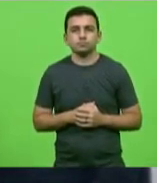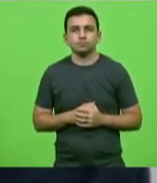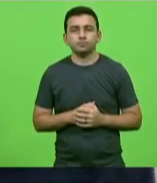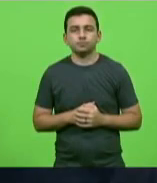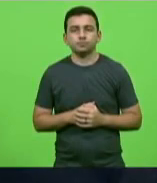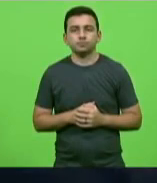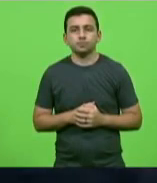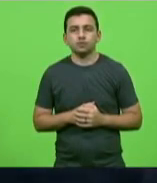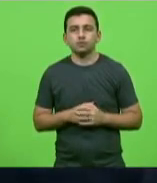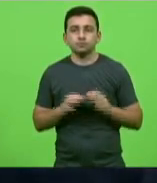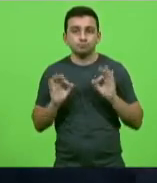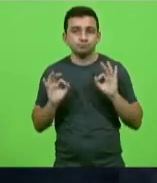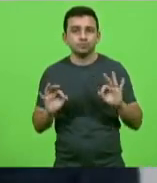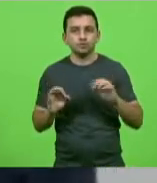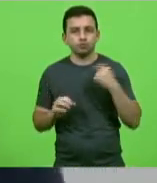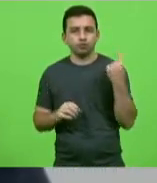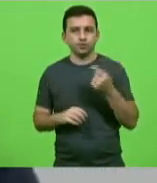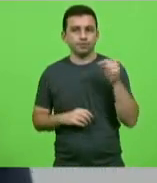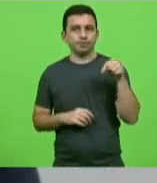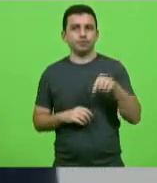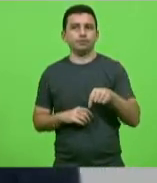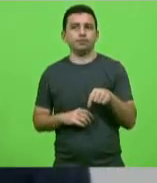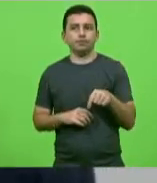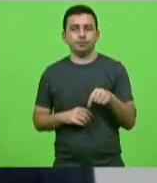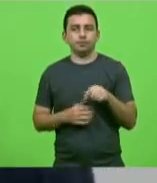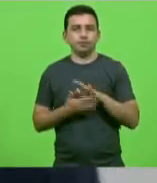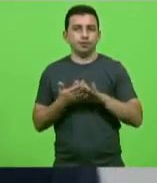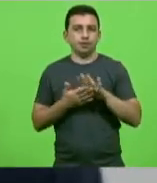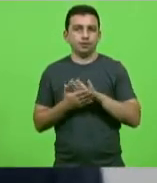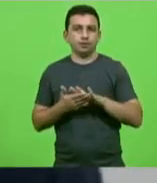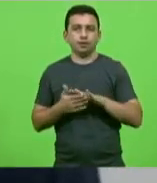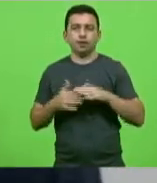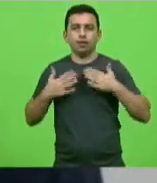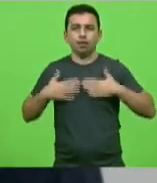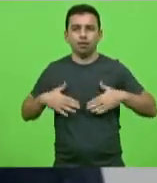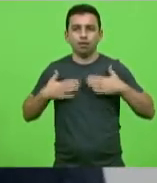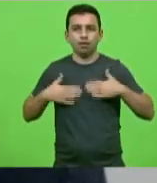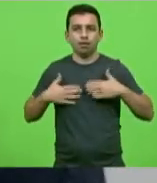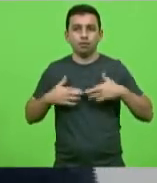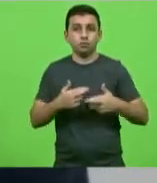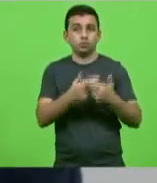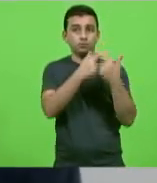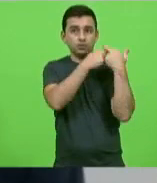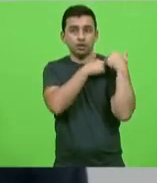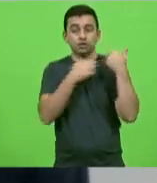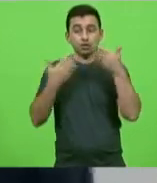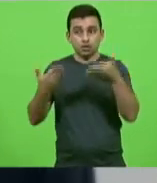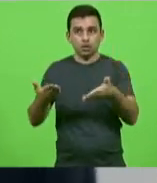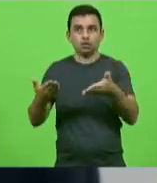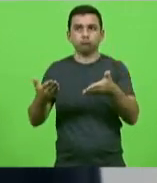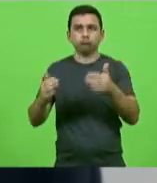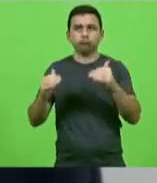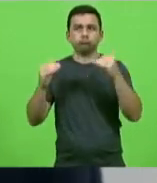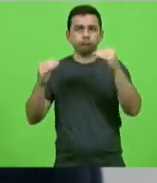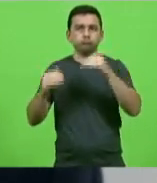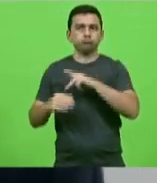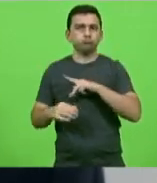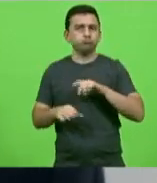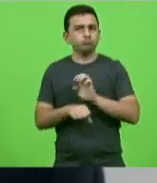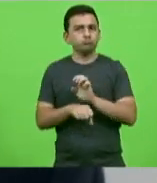Por certo, não estamos aqui a brandir a responsabilidade objetiva do agente público do Estado.